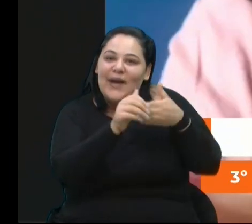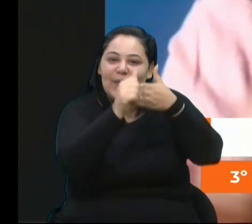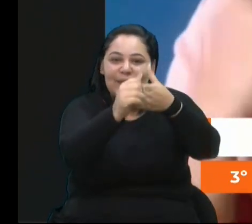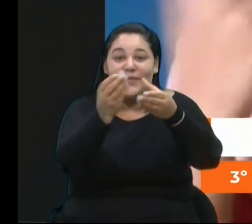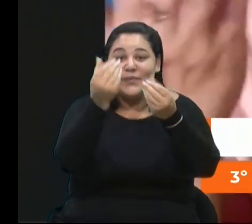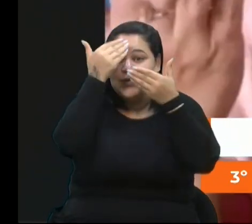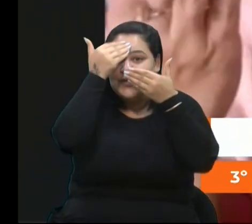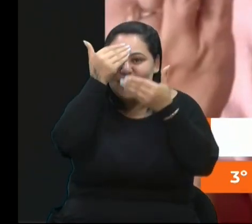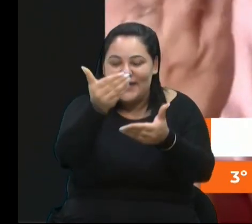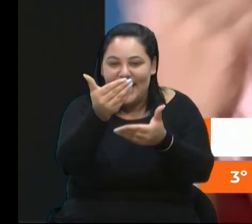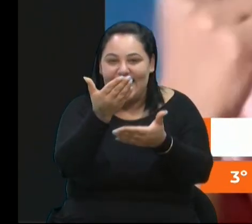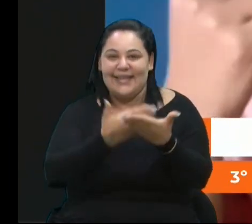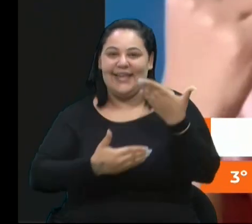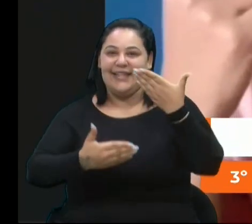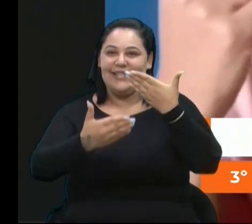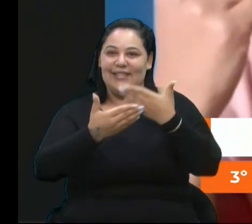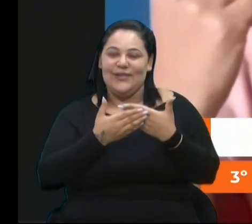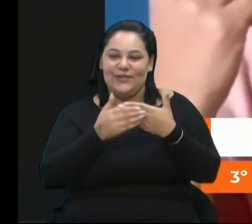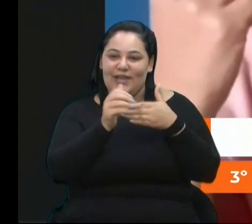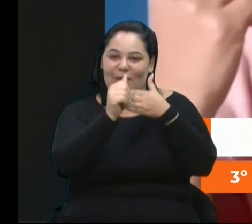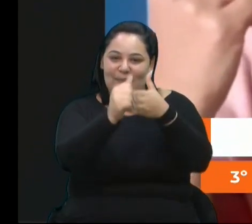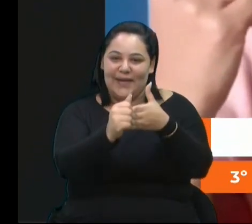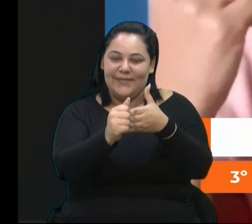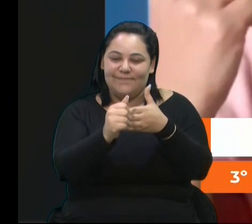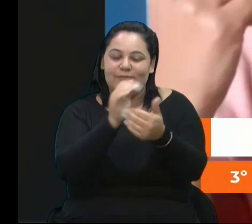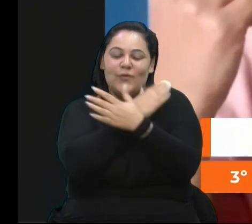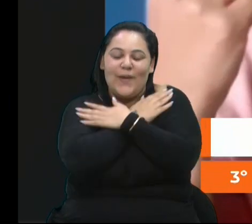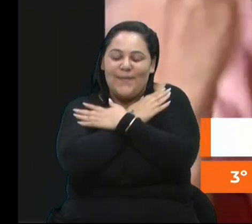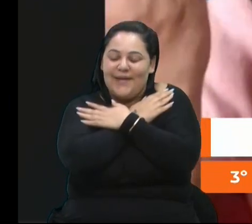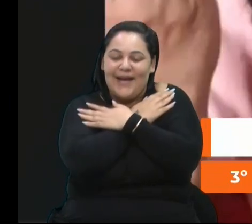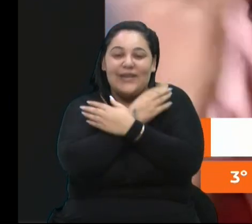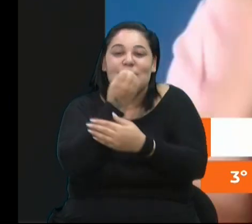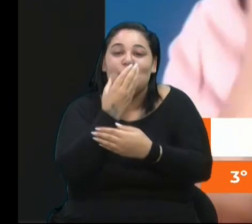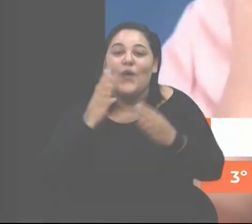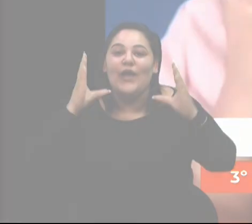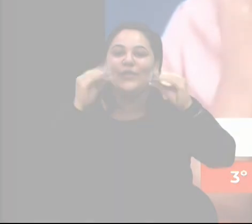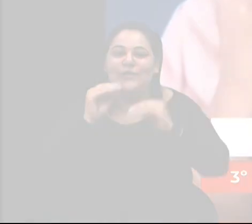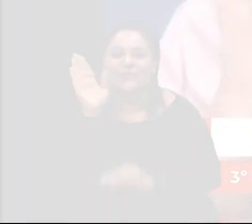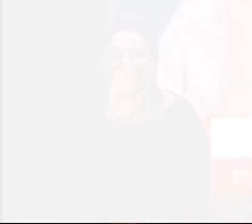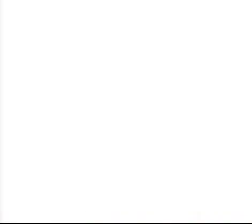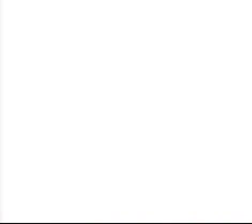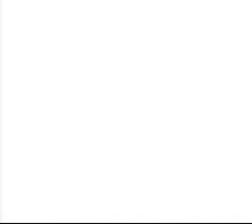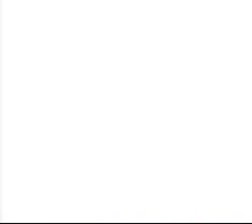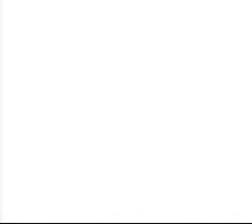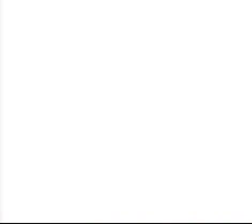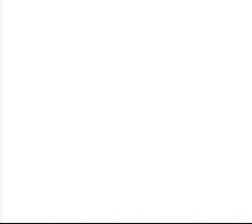obrigada, e a todos vocês que nos acompanharam. Obrigada, um abraço, boa noite, e a gente fica por aqui.